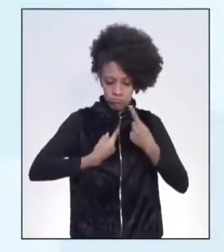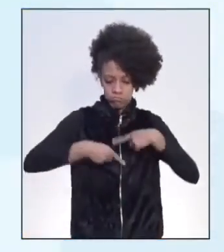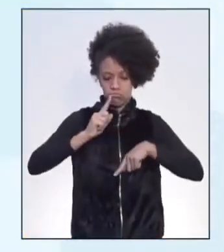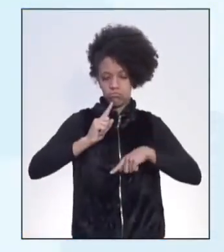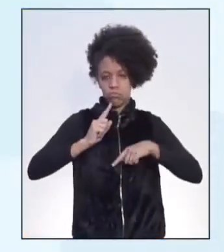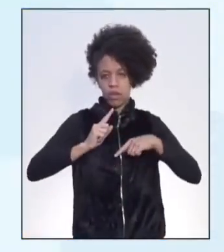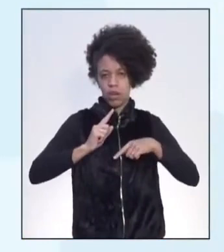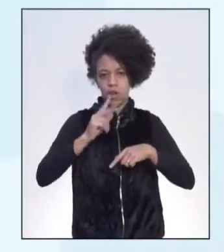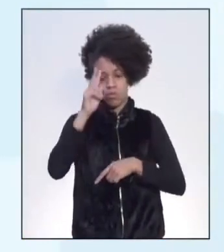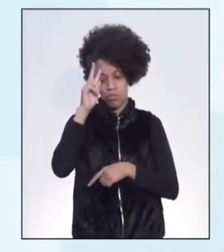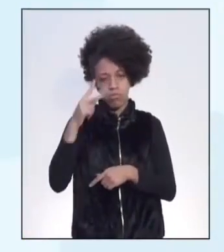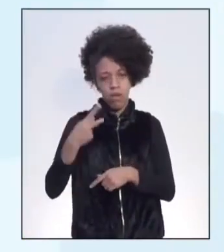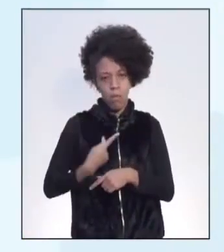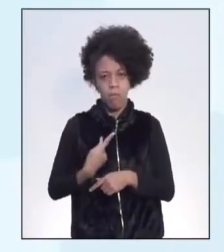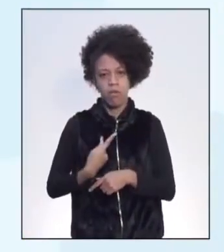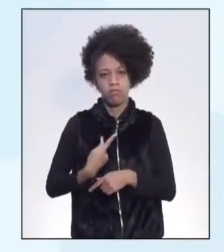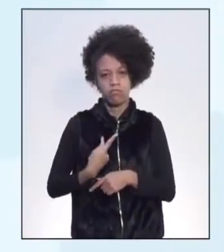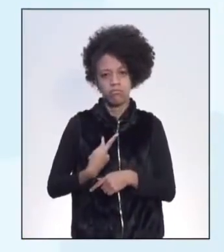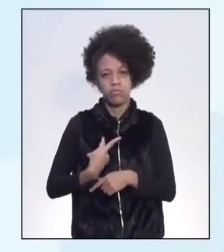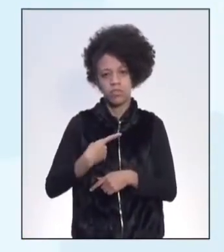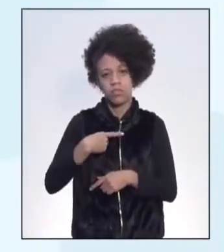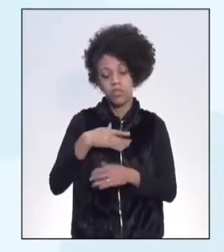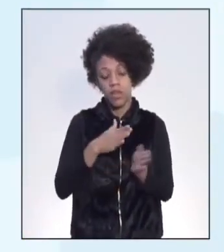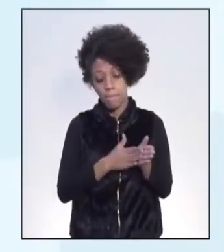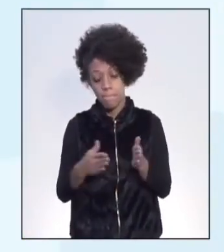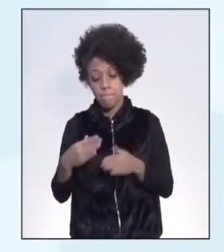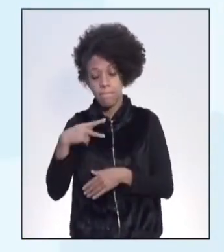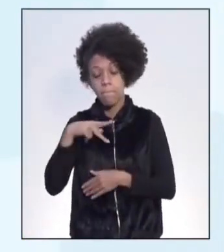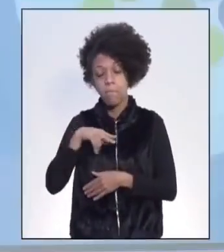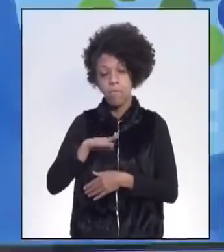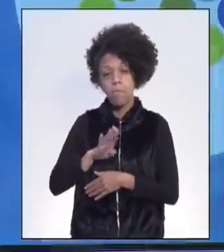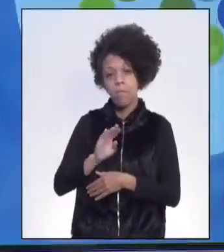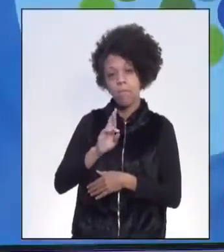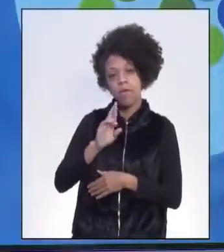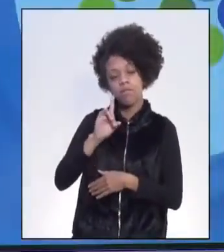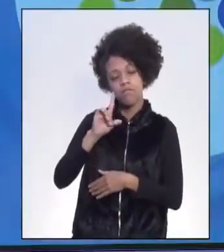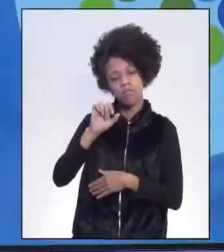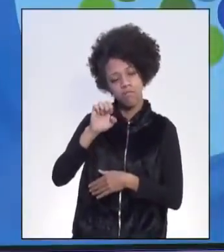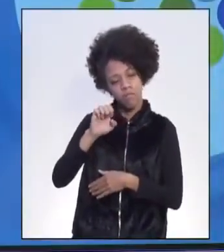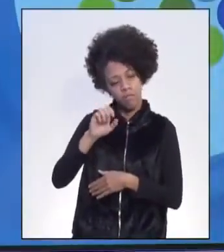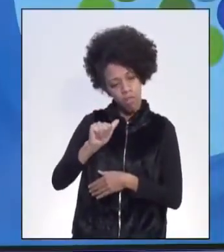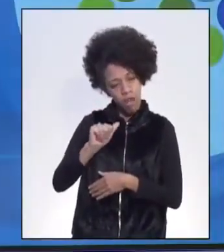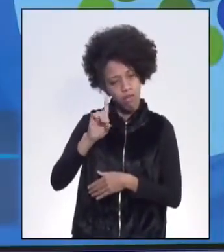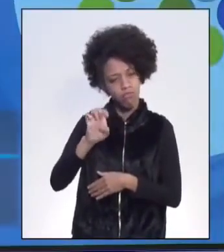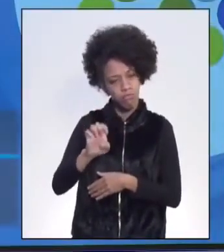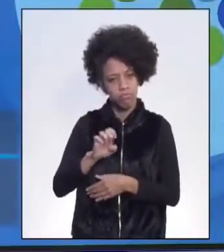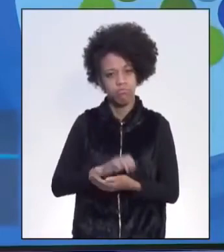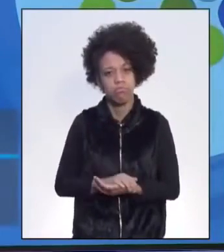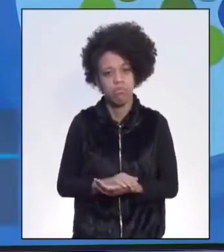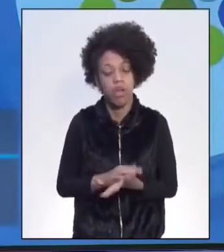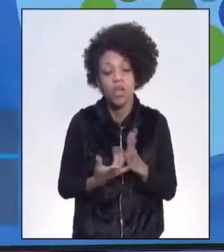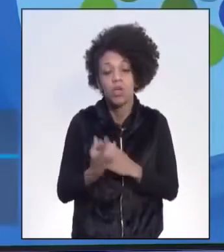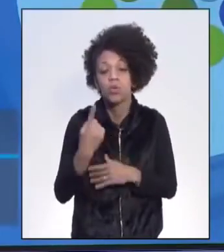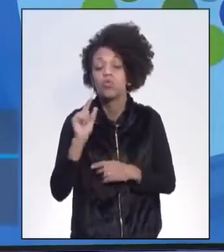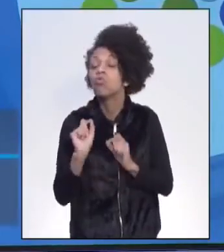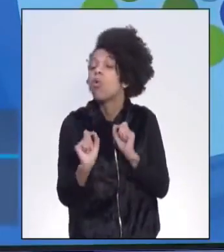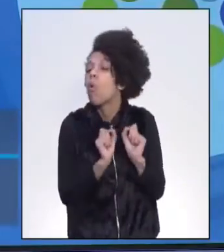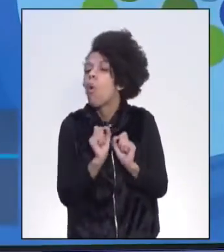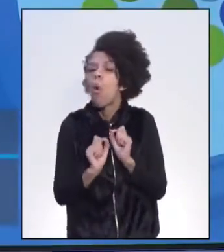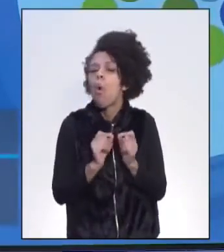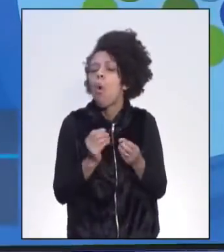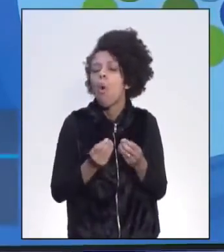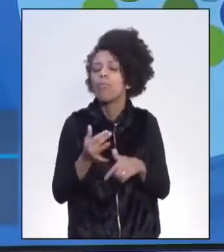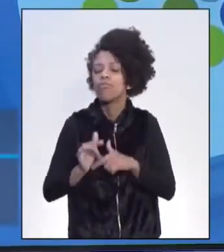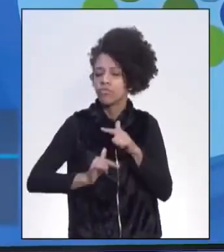humano no período da puberdade. Tá bom? E, por último, como que nós vamos